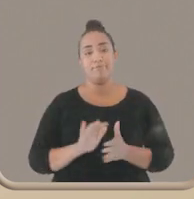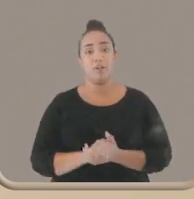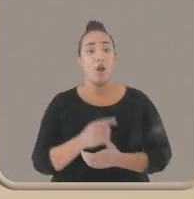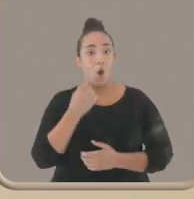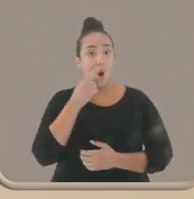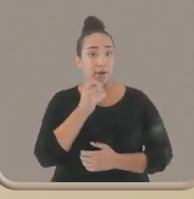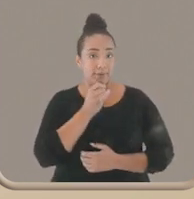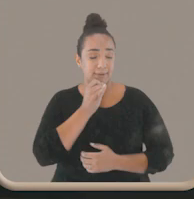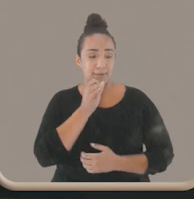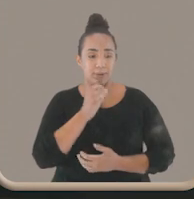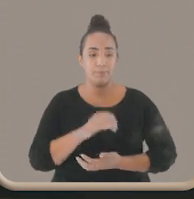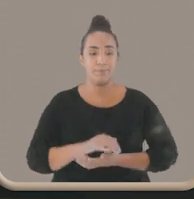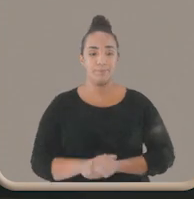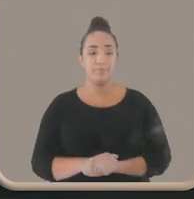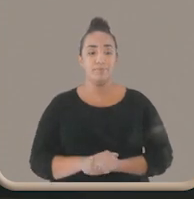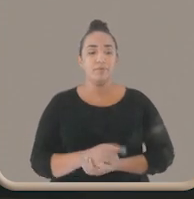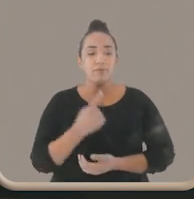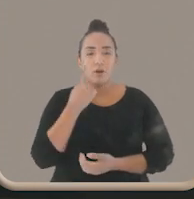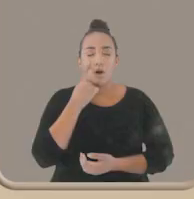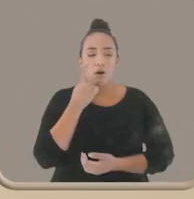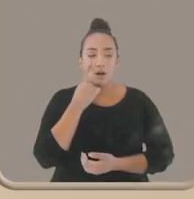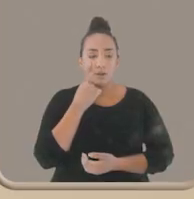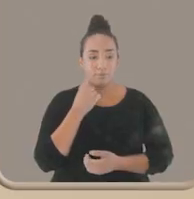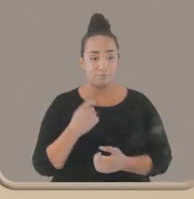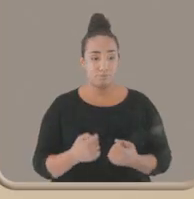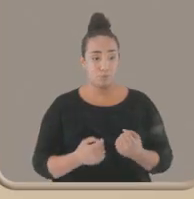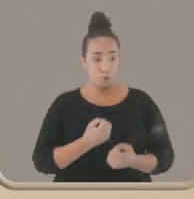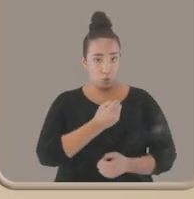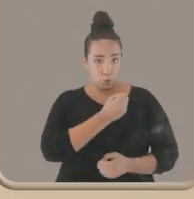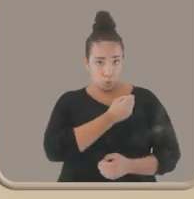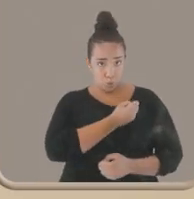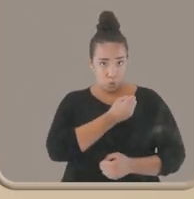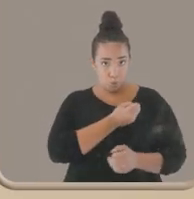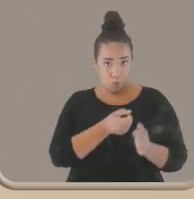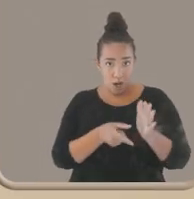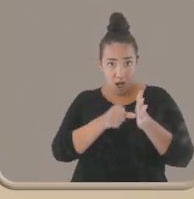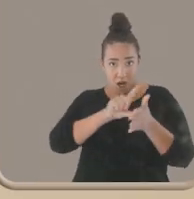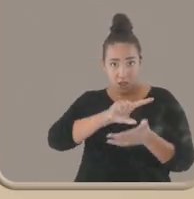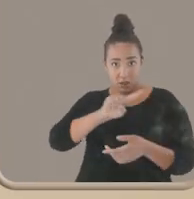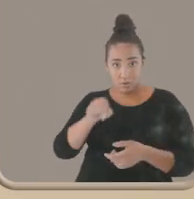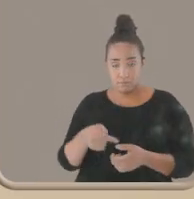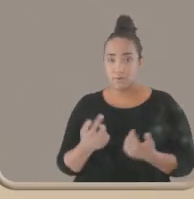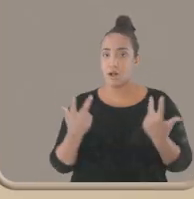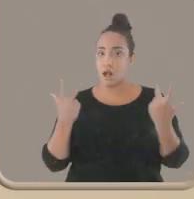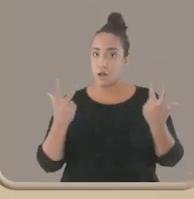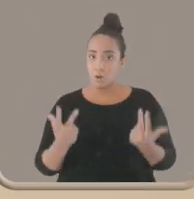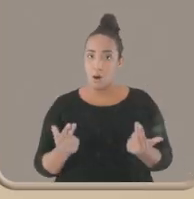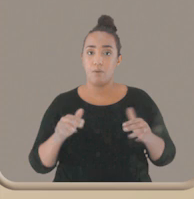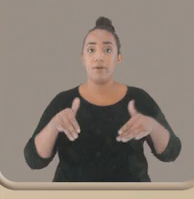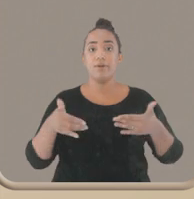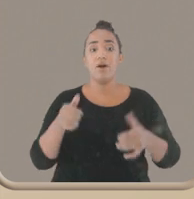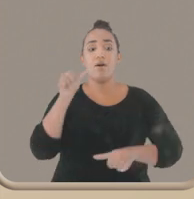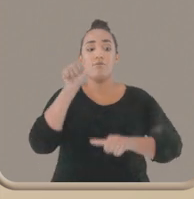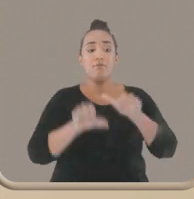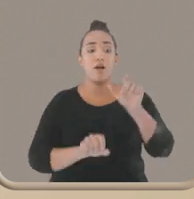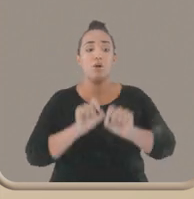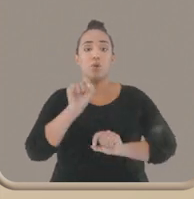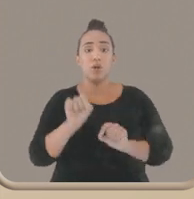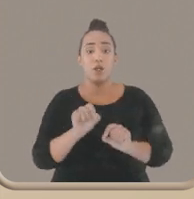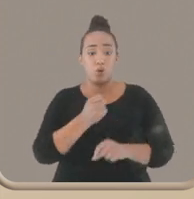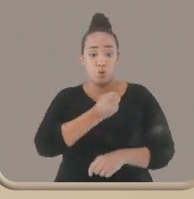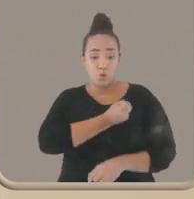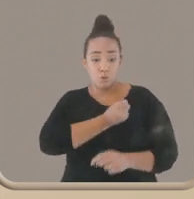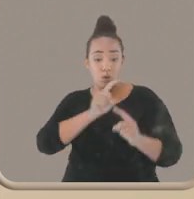nesse caso. Vamos ver mais alguns exemplos? Aqui, a parte inteira é igual. Então,